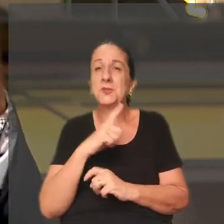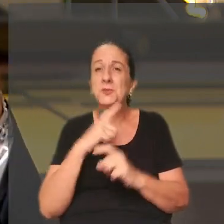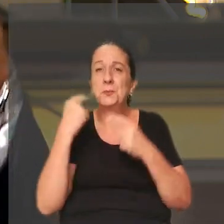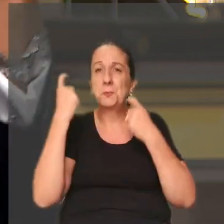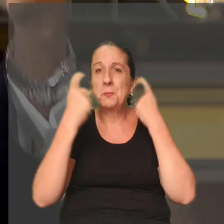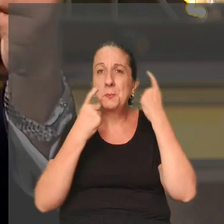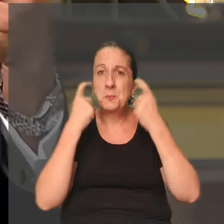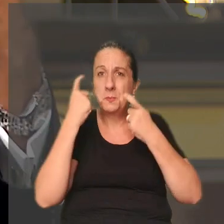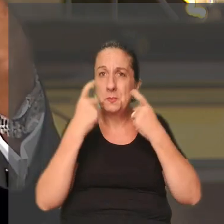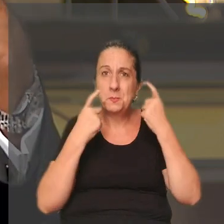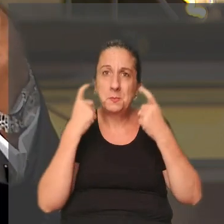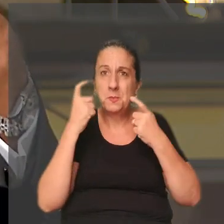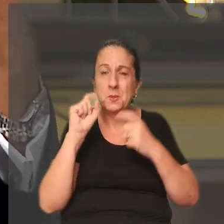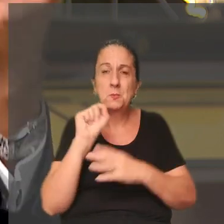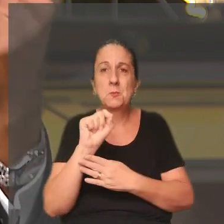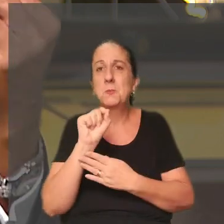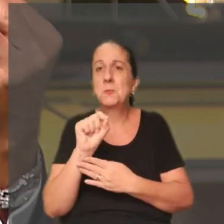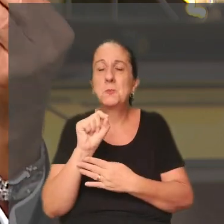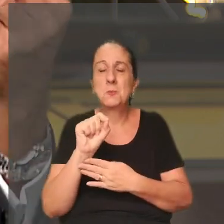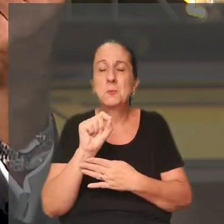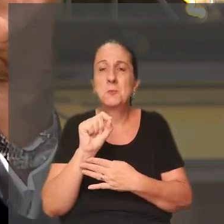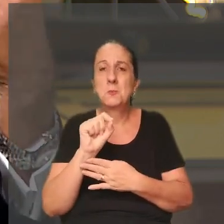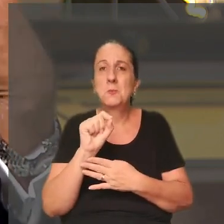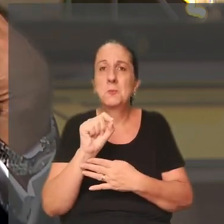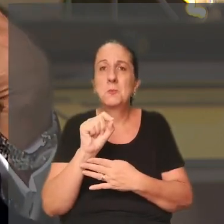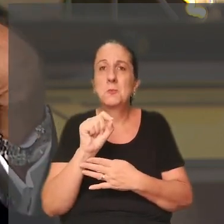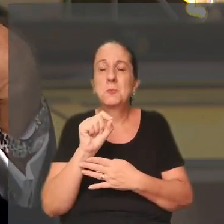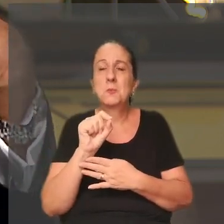assim, havia uma preocupação